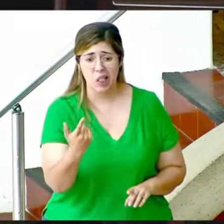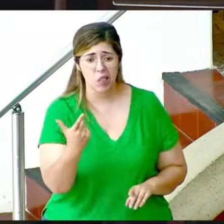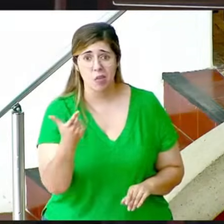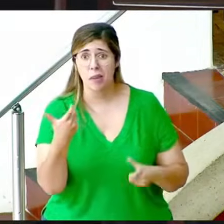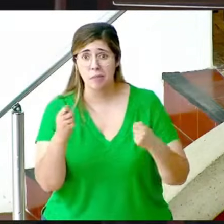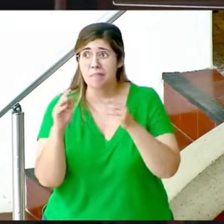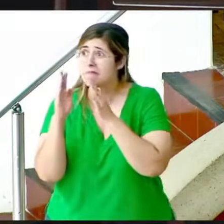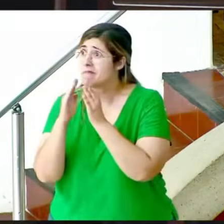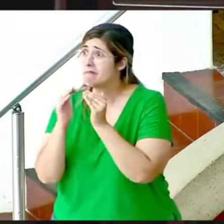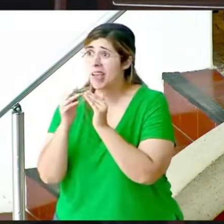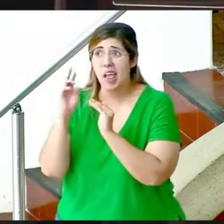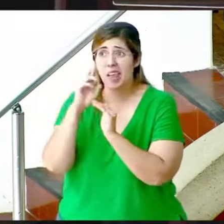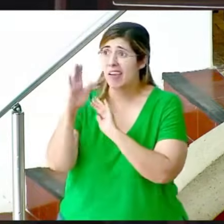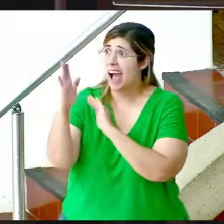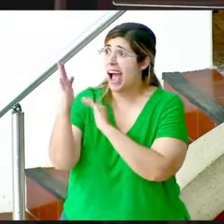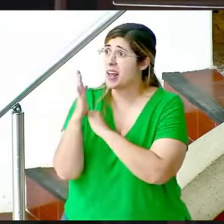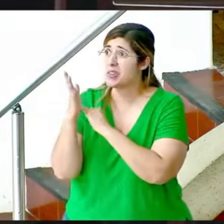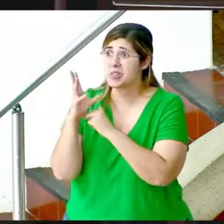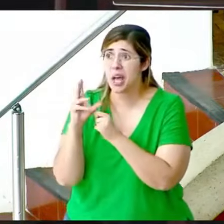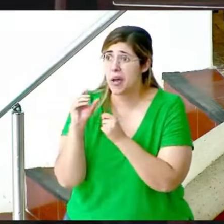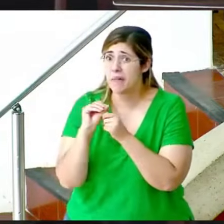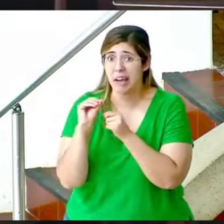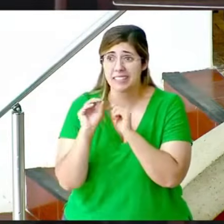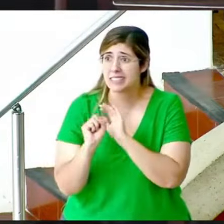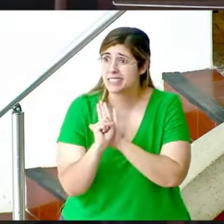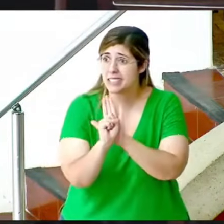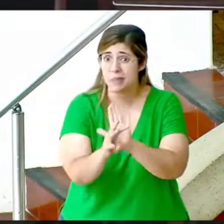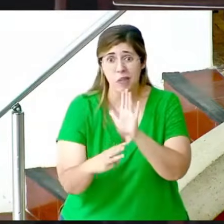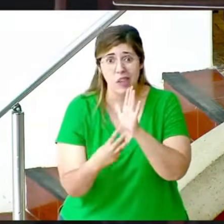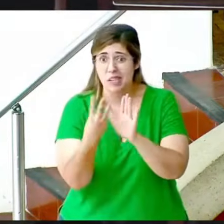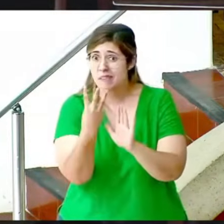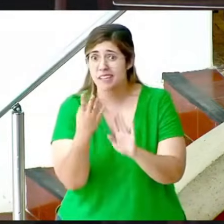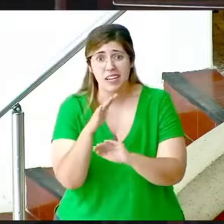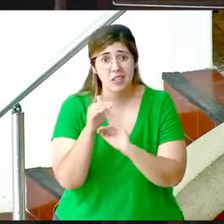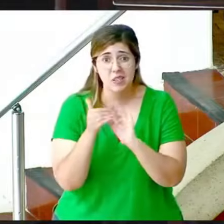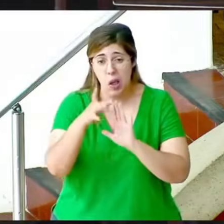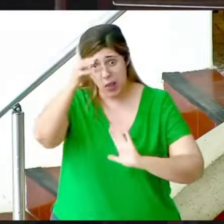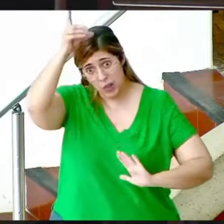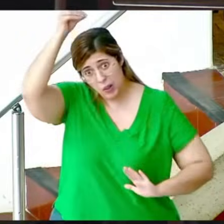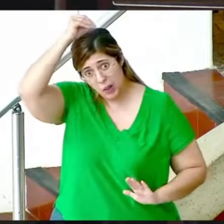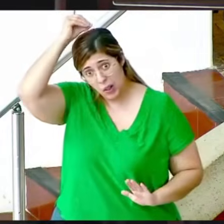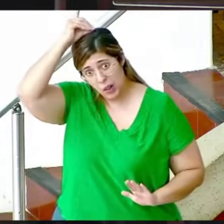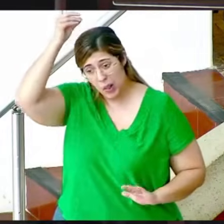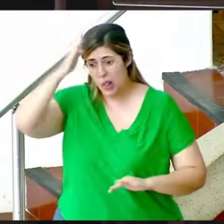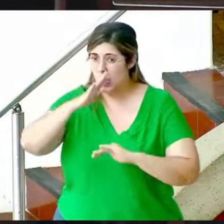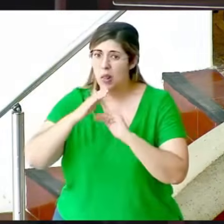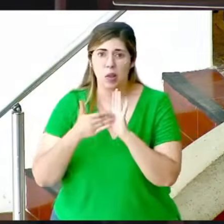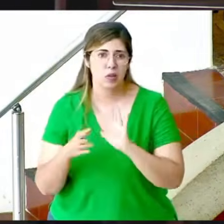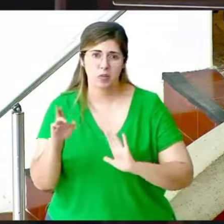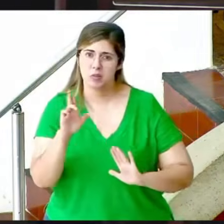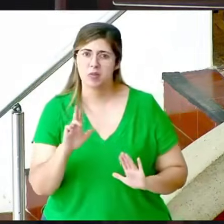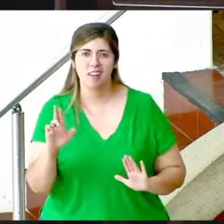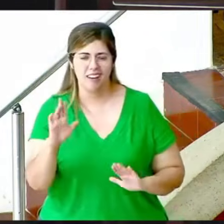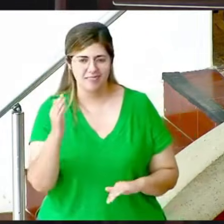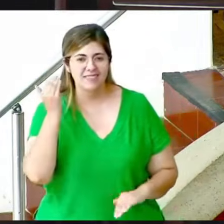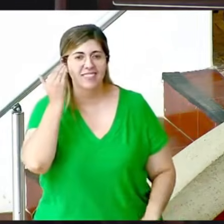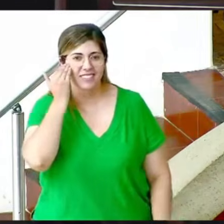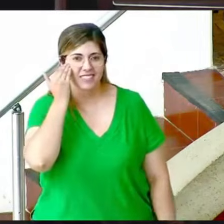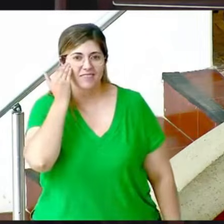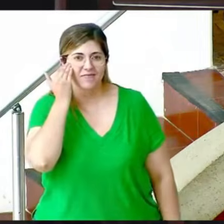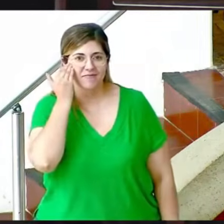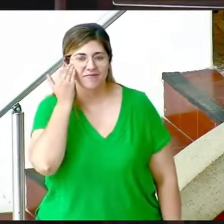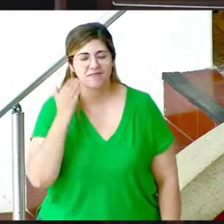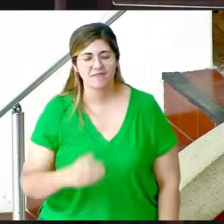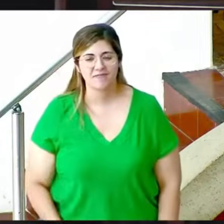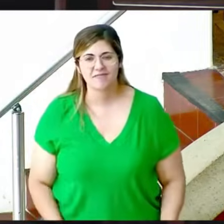Porque senão elas não vão conseguir exercitar os dons que elas têm e precisam exercitar. Veja essa outra parte,